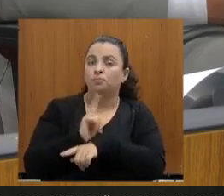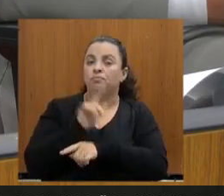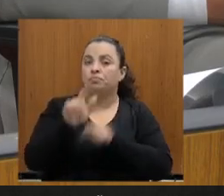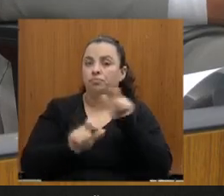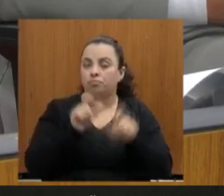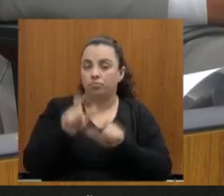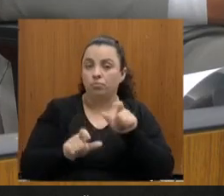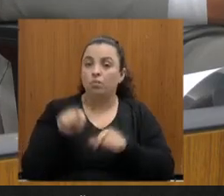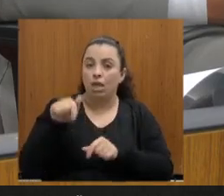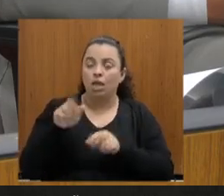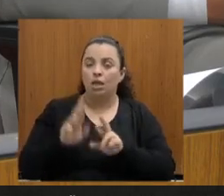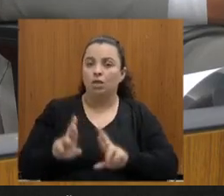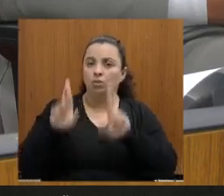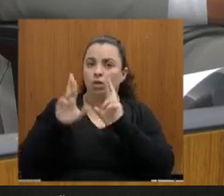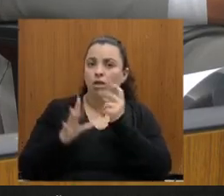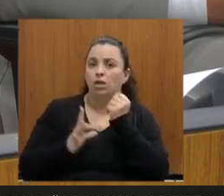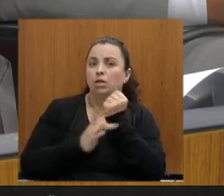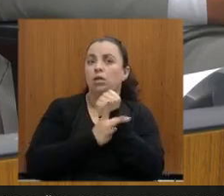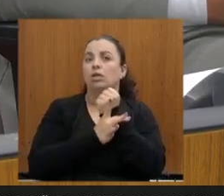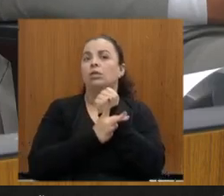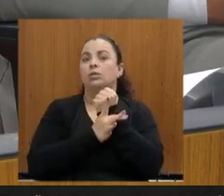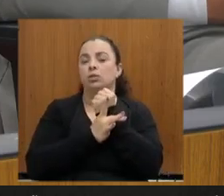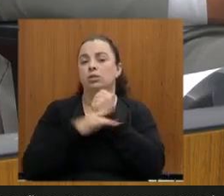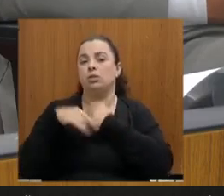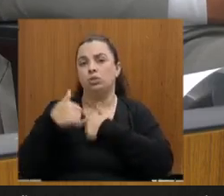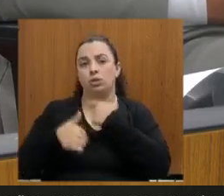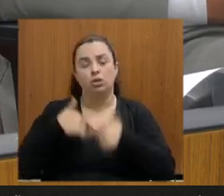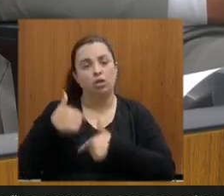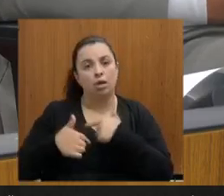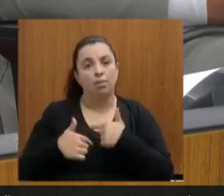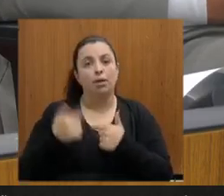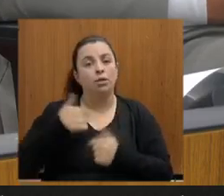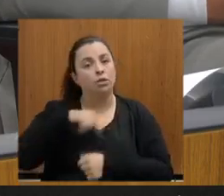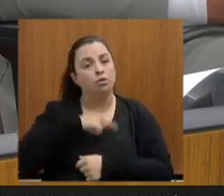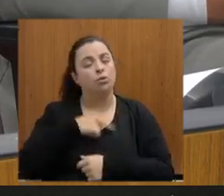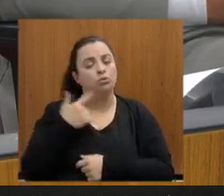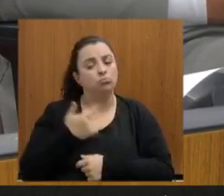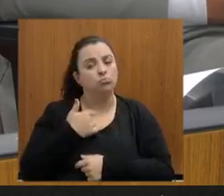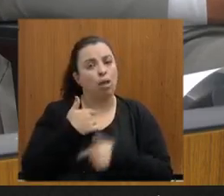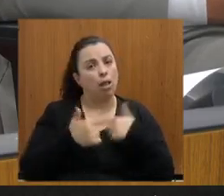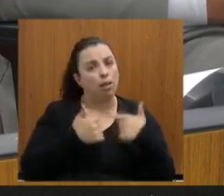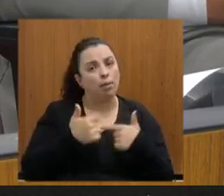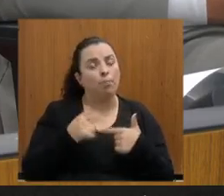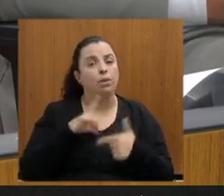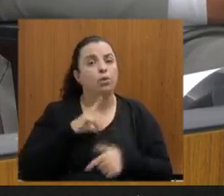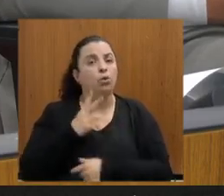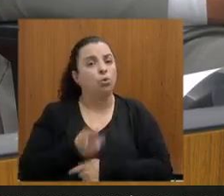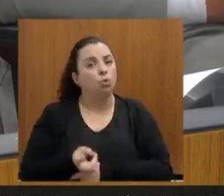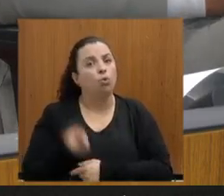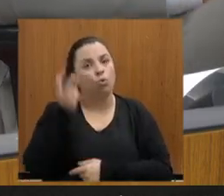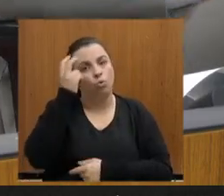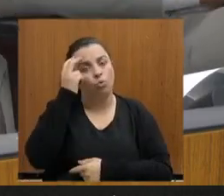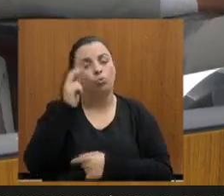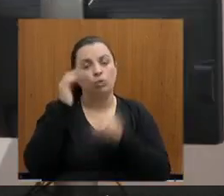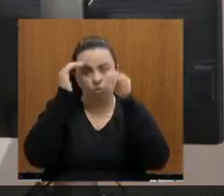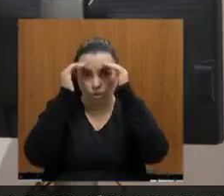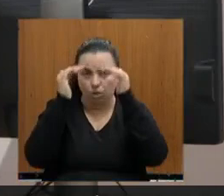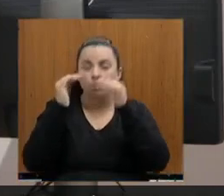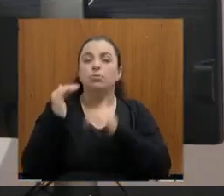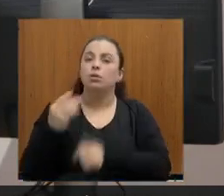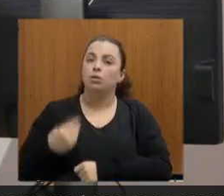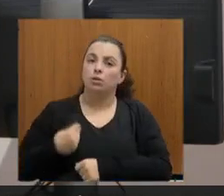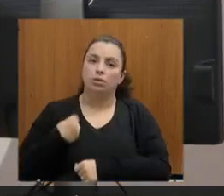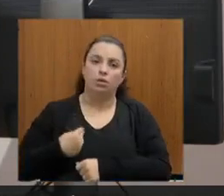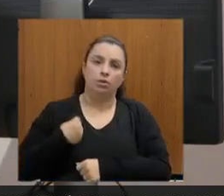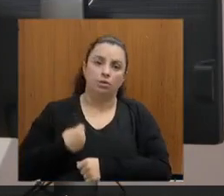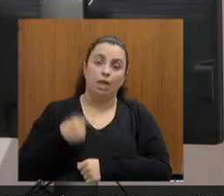segurança do trabalho é nós estamos trabalhando no sentido de efetivamente tem uma cultura de respeito à vida